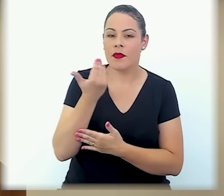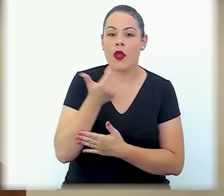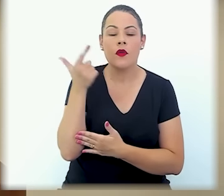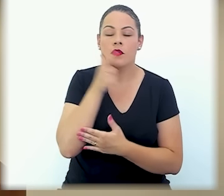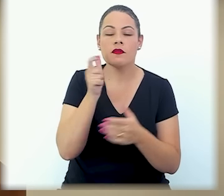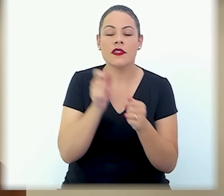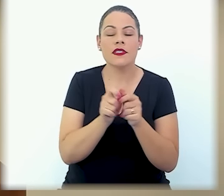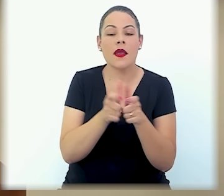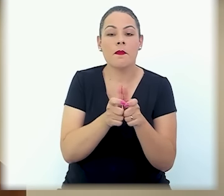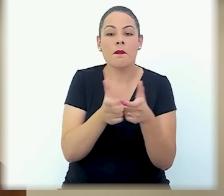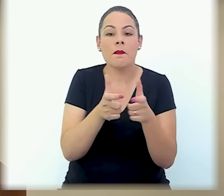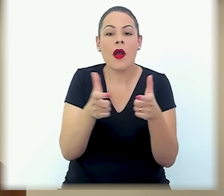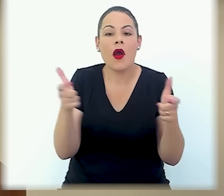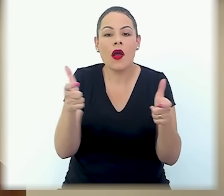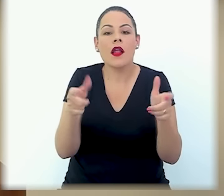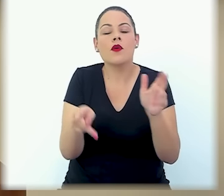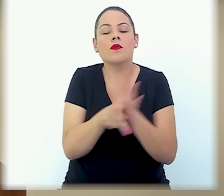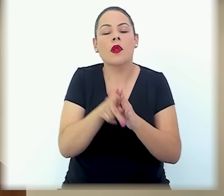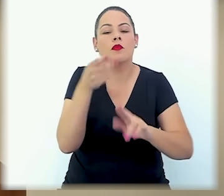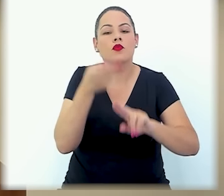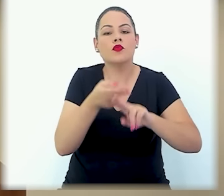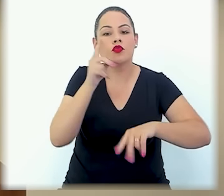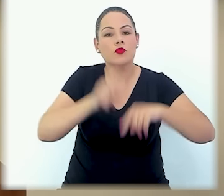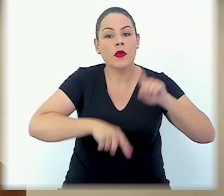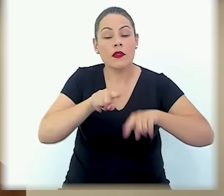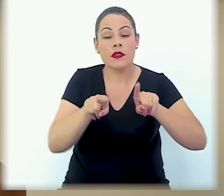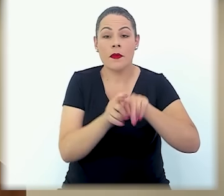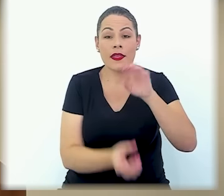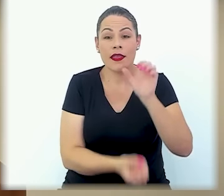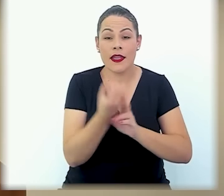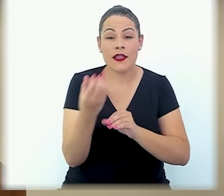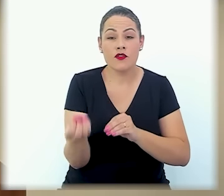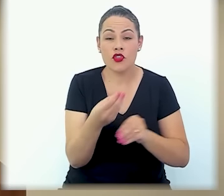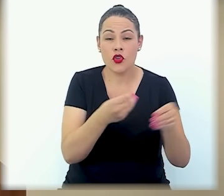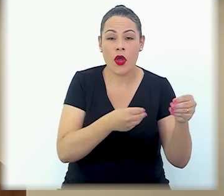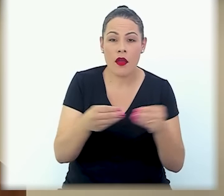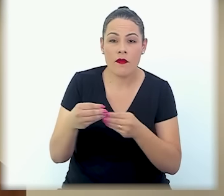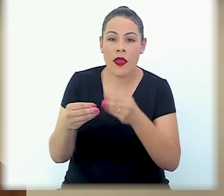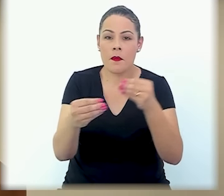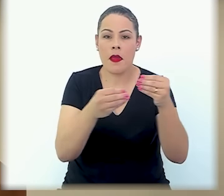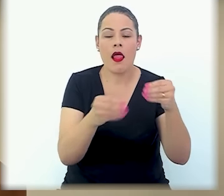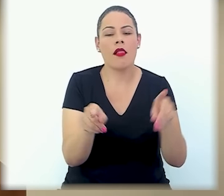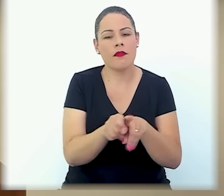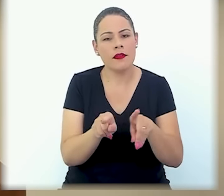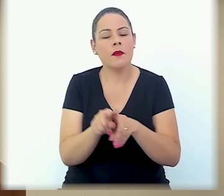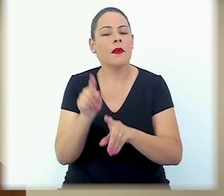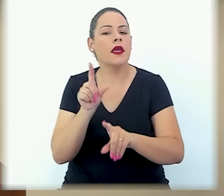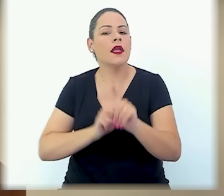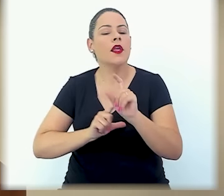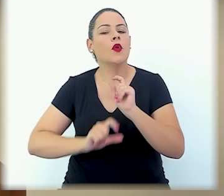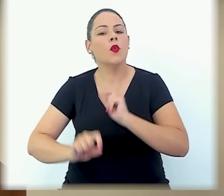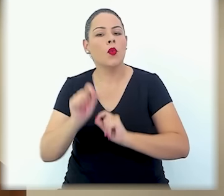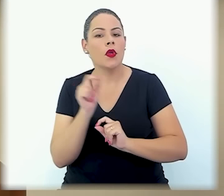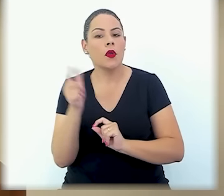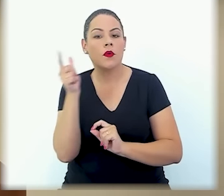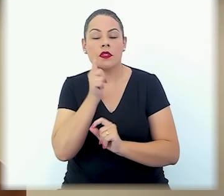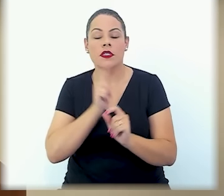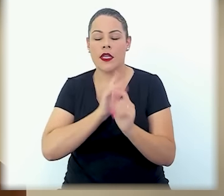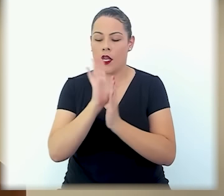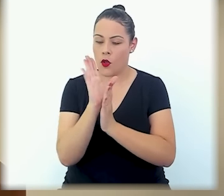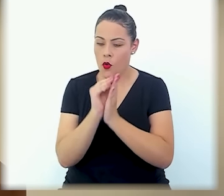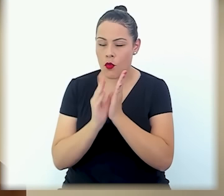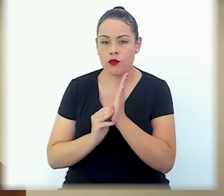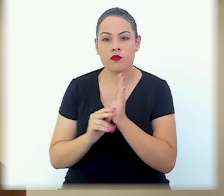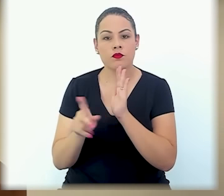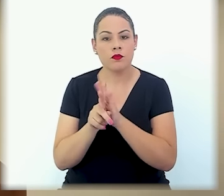o grau de reciclabilidade, tanto ele na formação das suas embalagens, como também na, ter